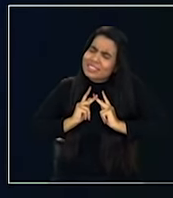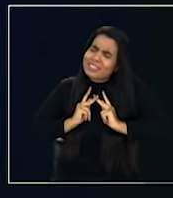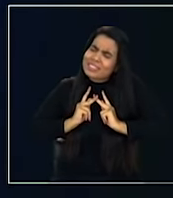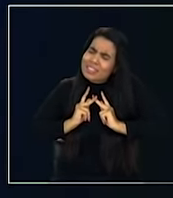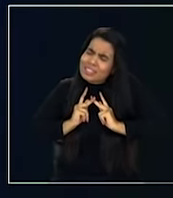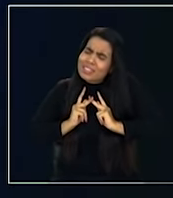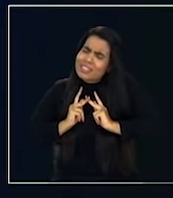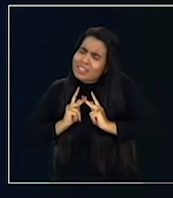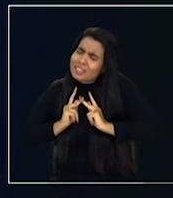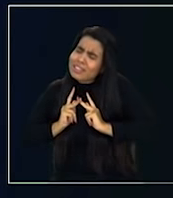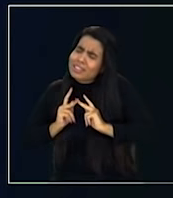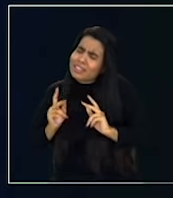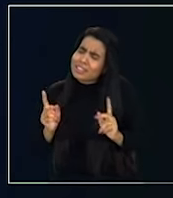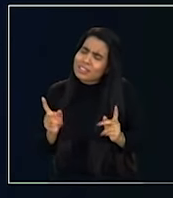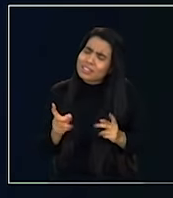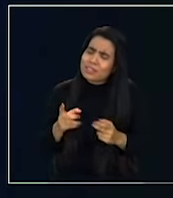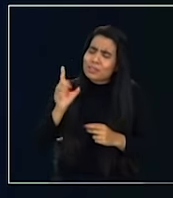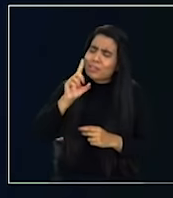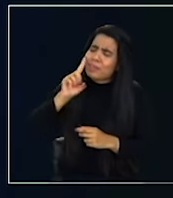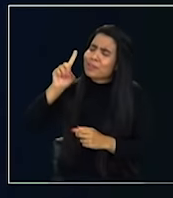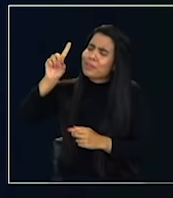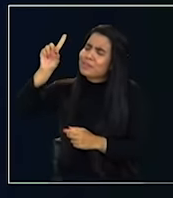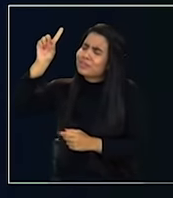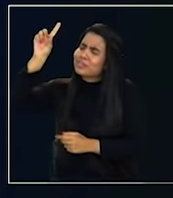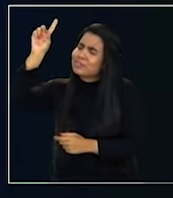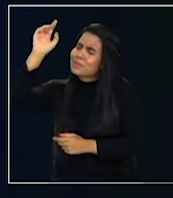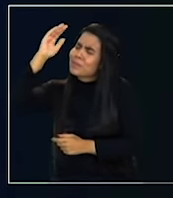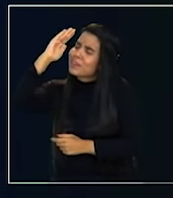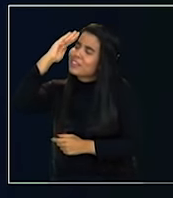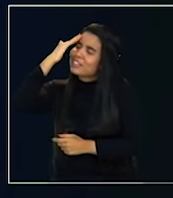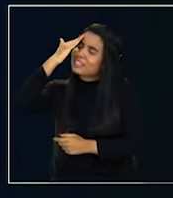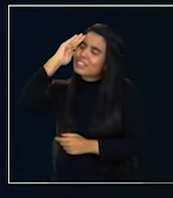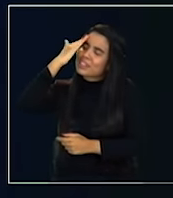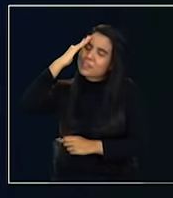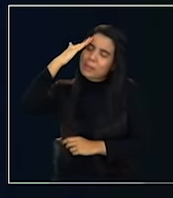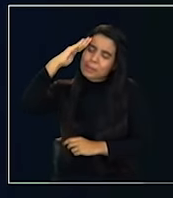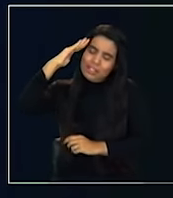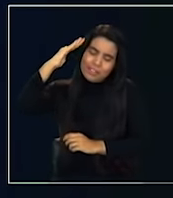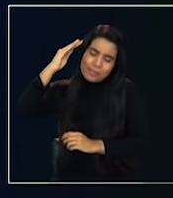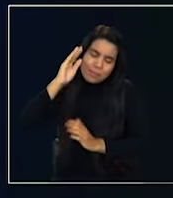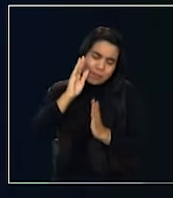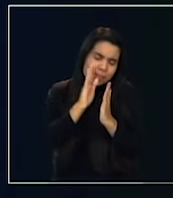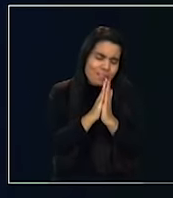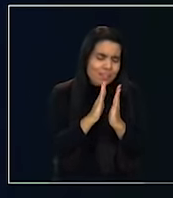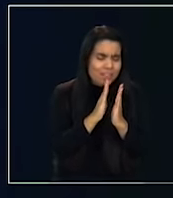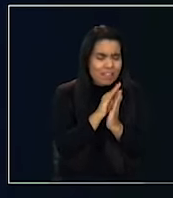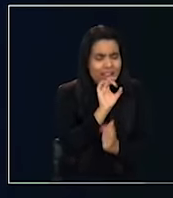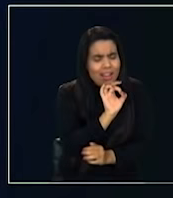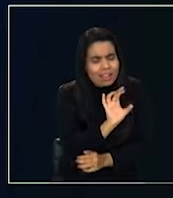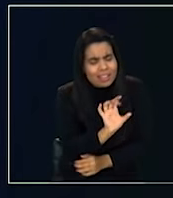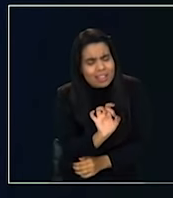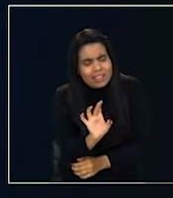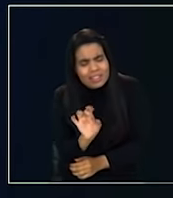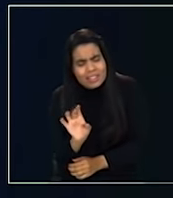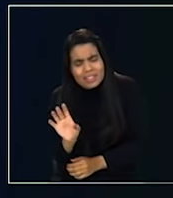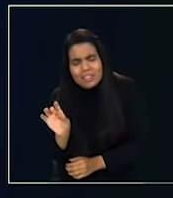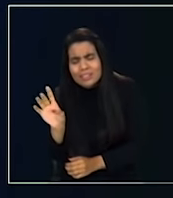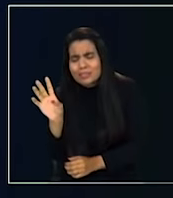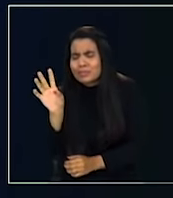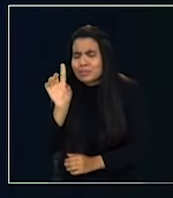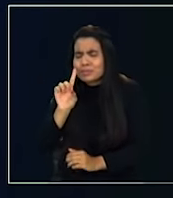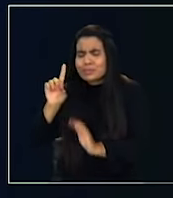luz. Deus nos ouve, nos mostra o caminho que a Ele